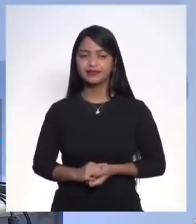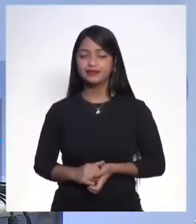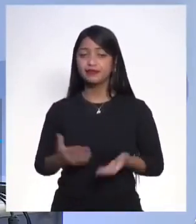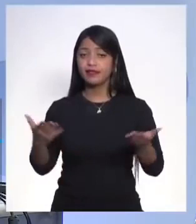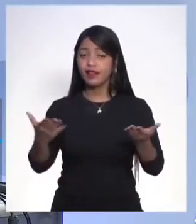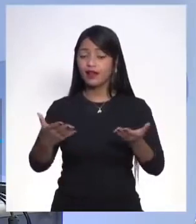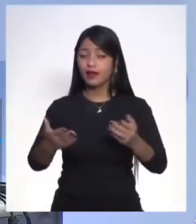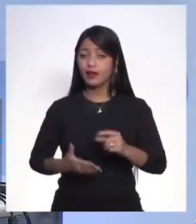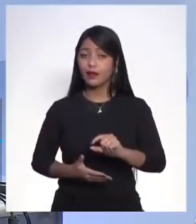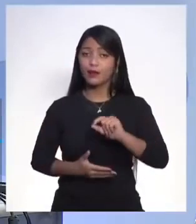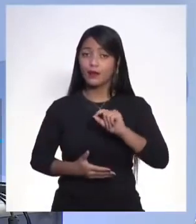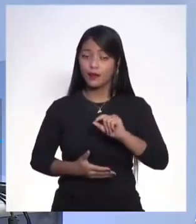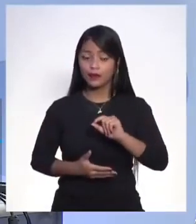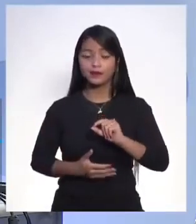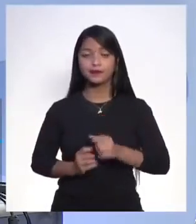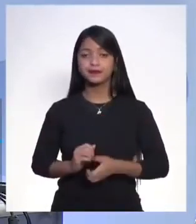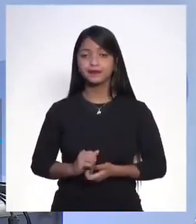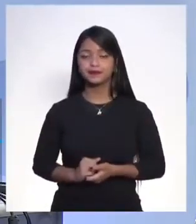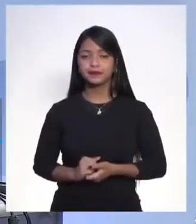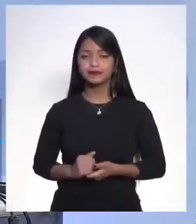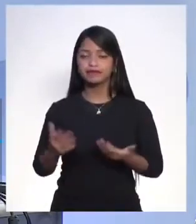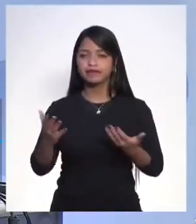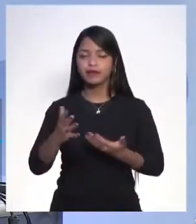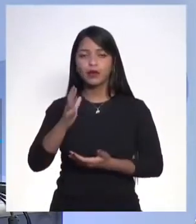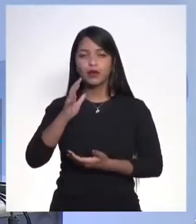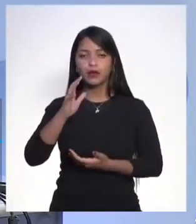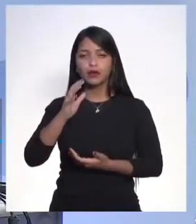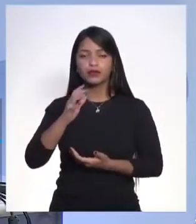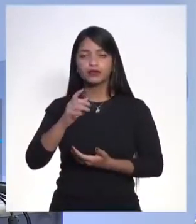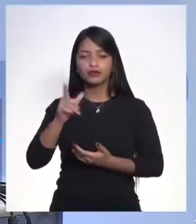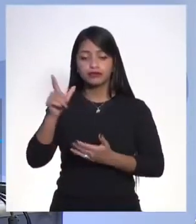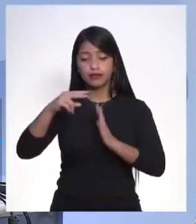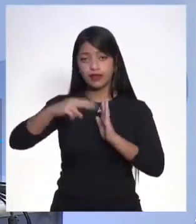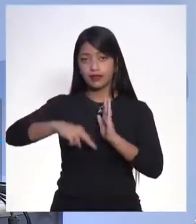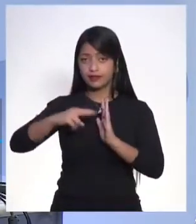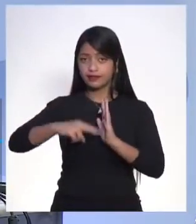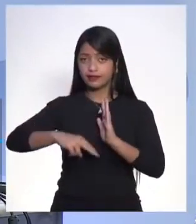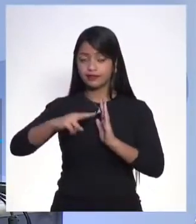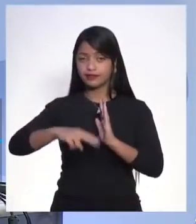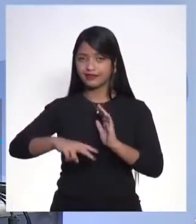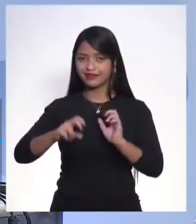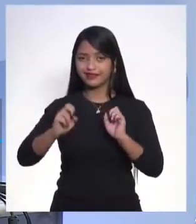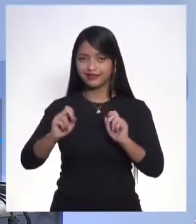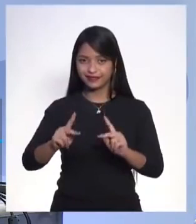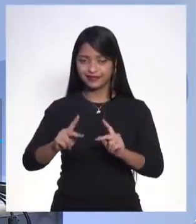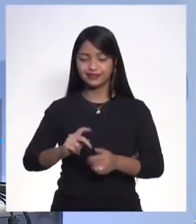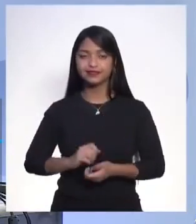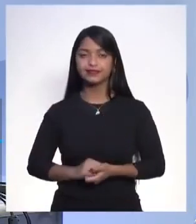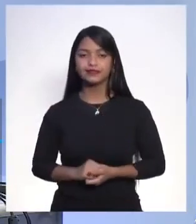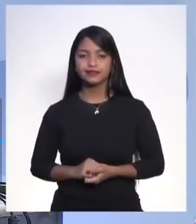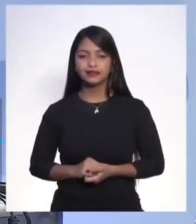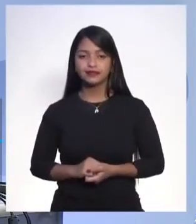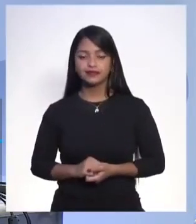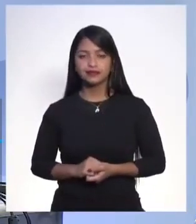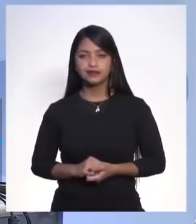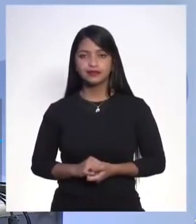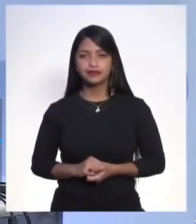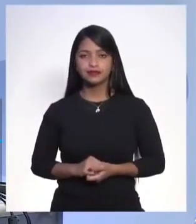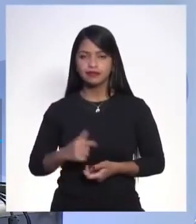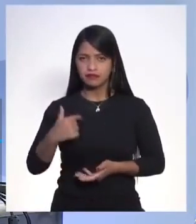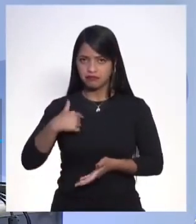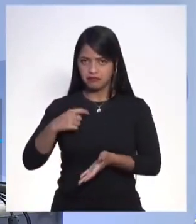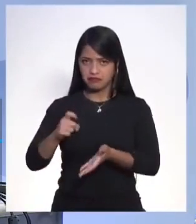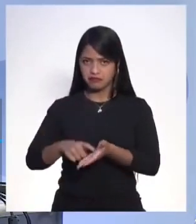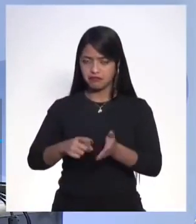fazer o quê? Vai ouvir e acompanhar essa leitura. Eu solto aqui, vocês soltam ou eu coloco só para